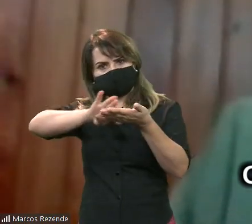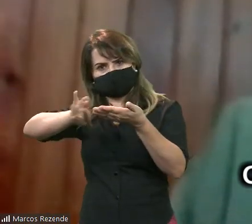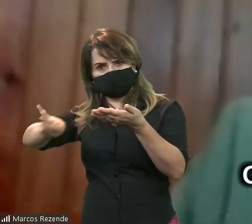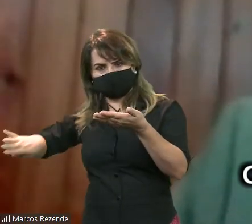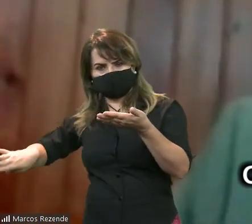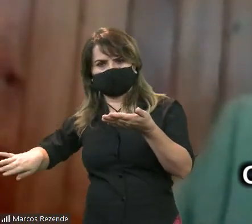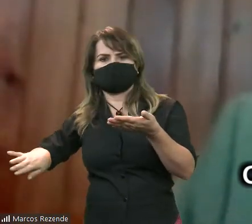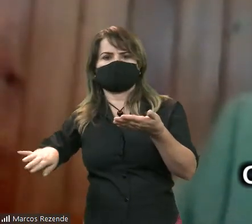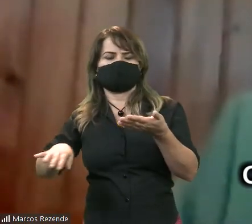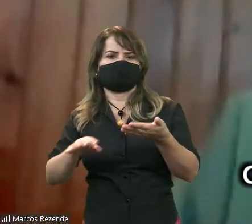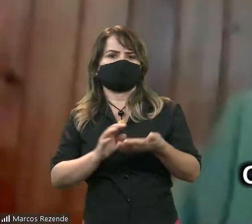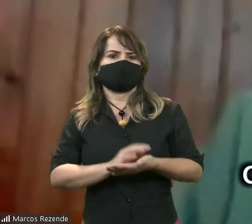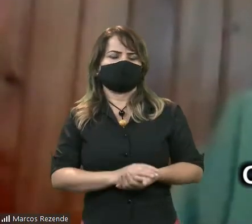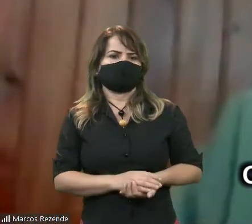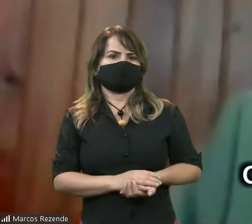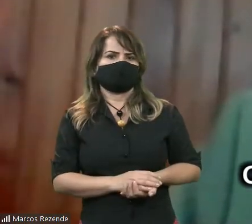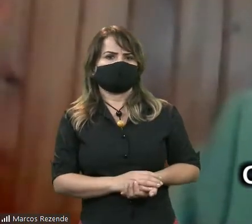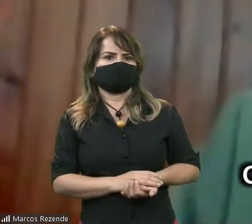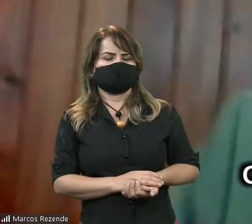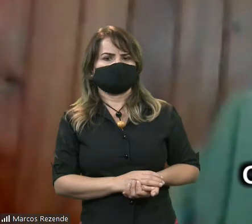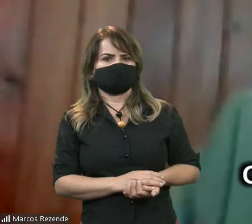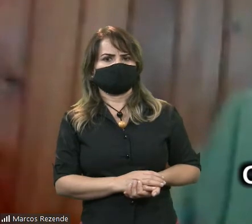justificativa.